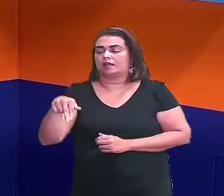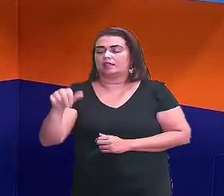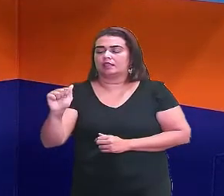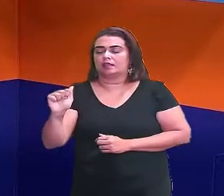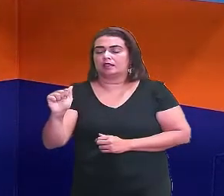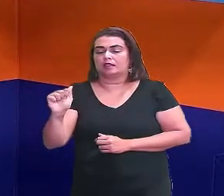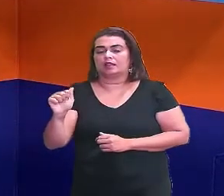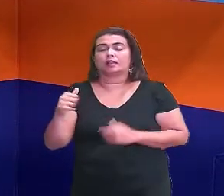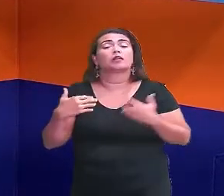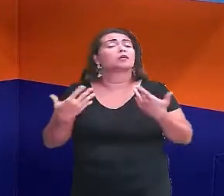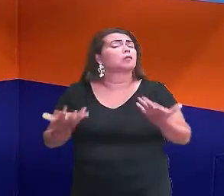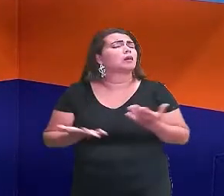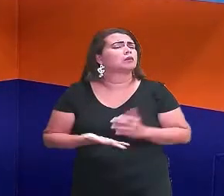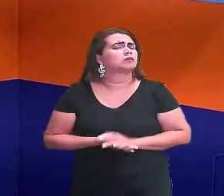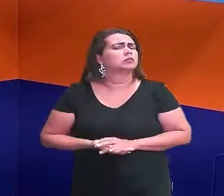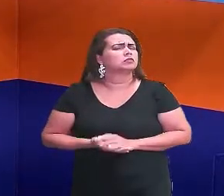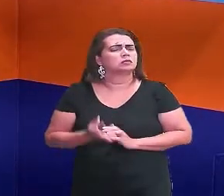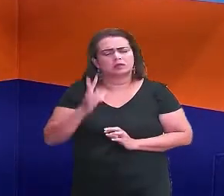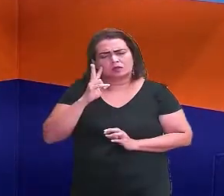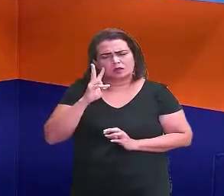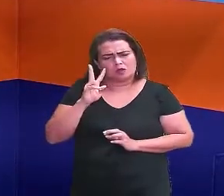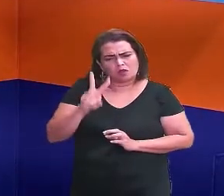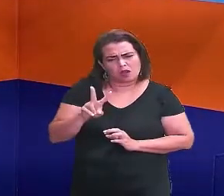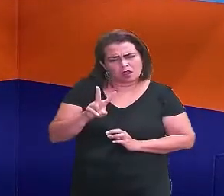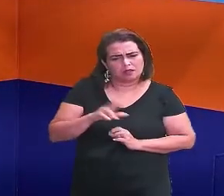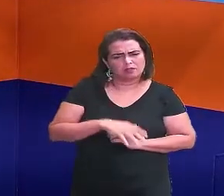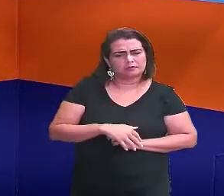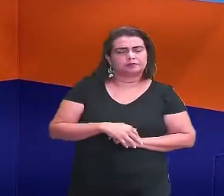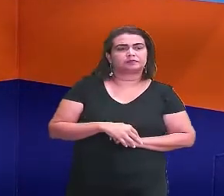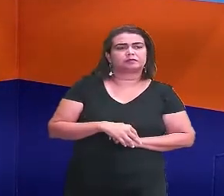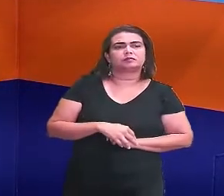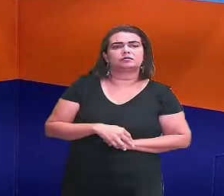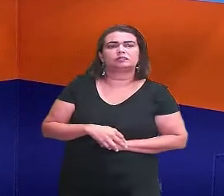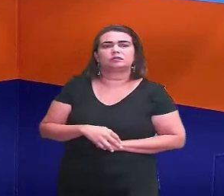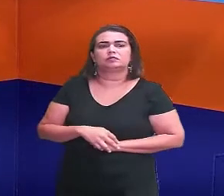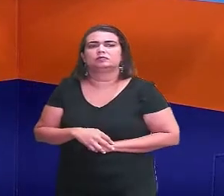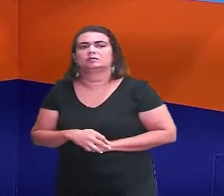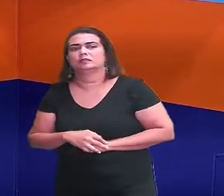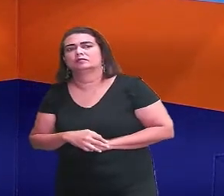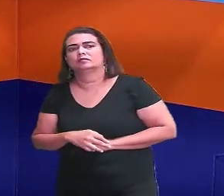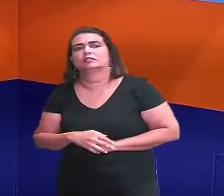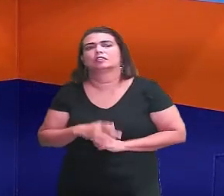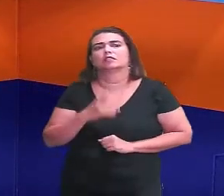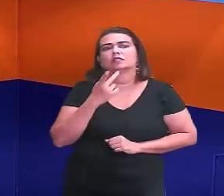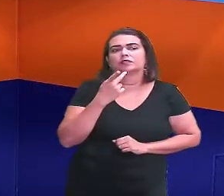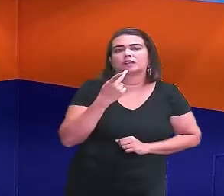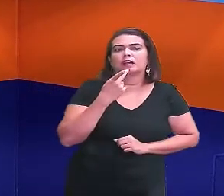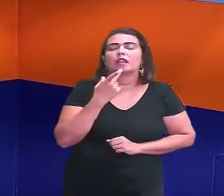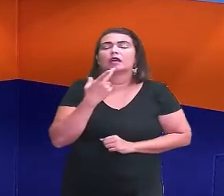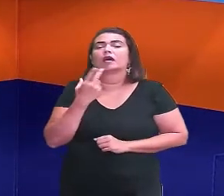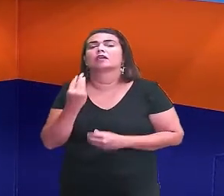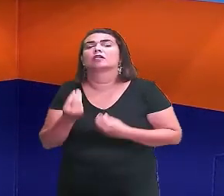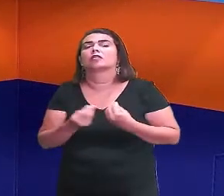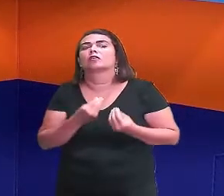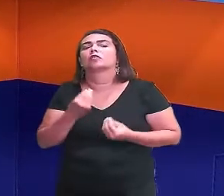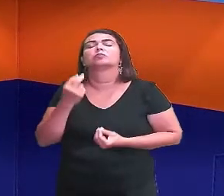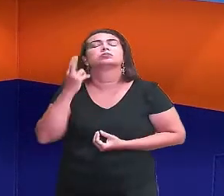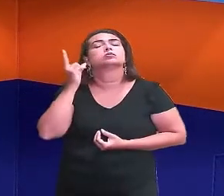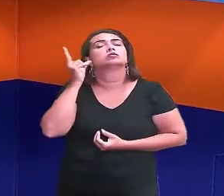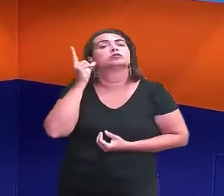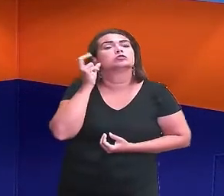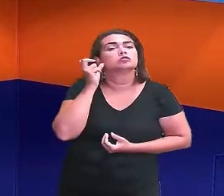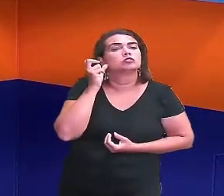Ban-a-na. Então, a gente está olhando aqui, vamos olhar. A gente, quando fala o som